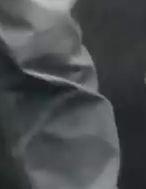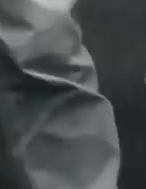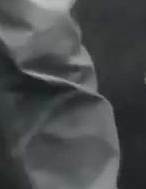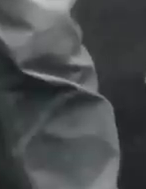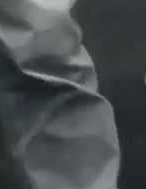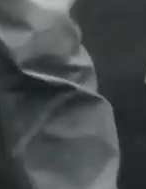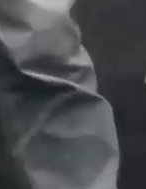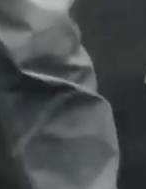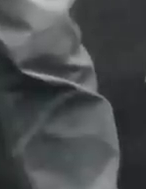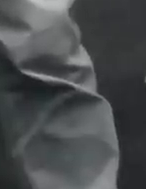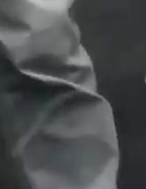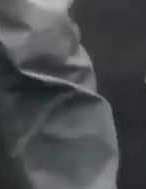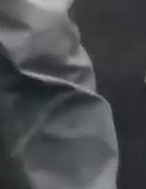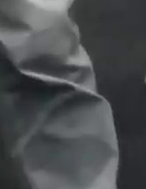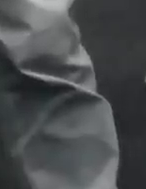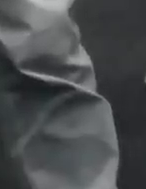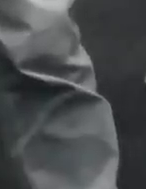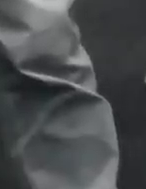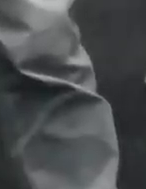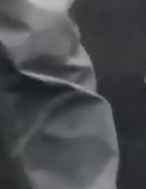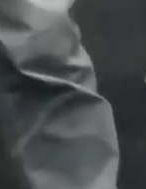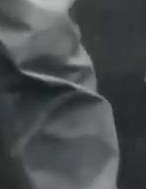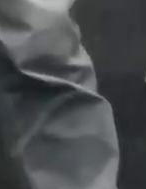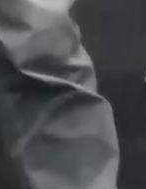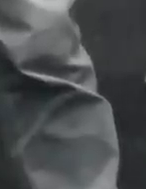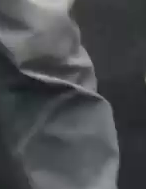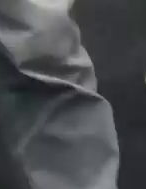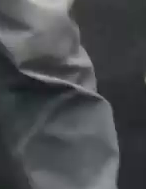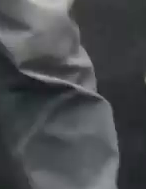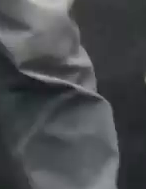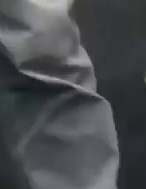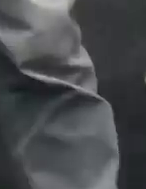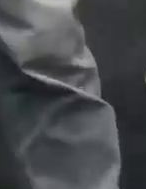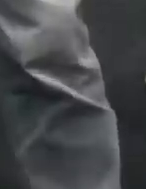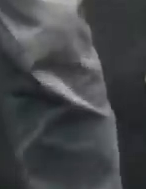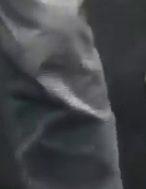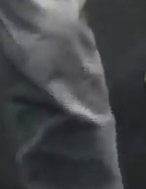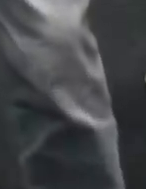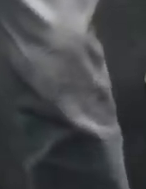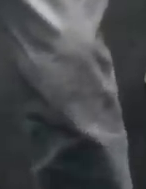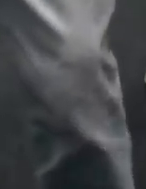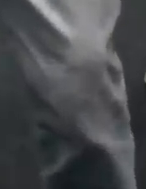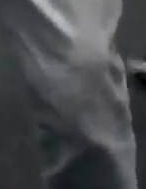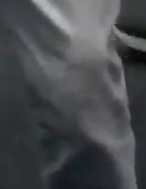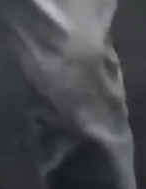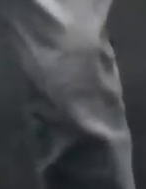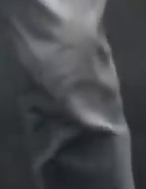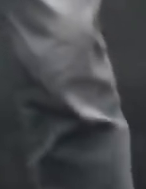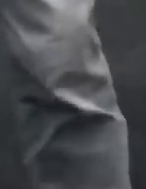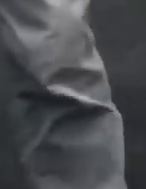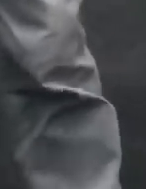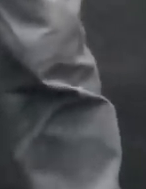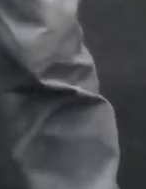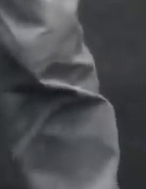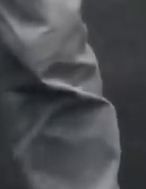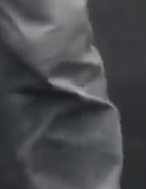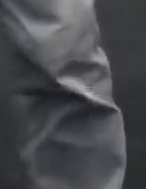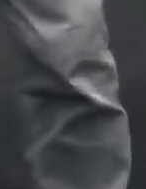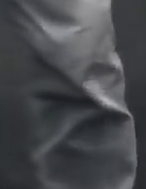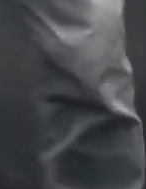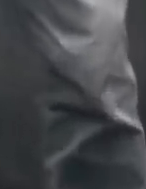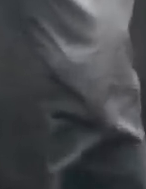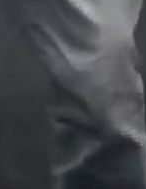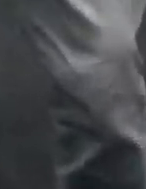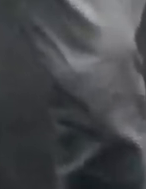vem aqui dizendo que não compete Então vamos passar a competir convoca uma CPI e da